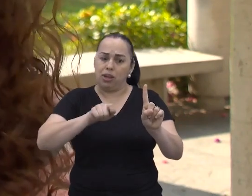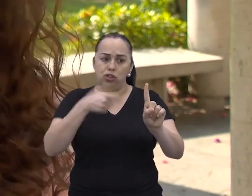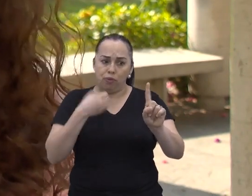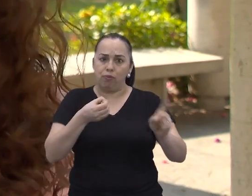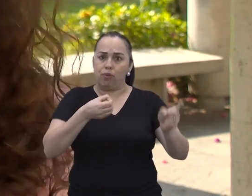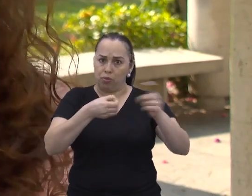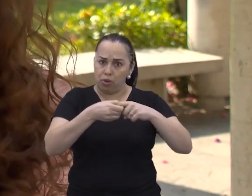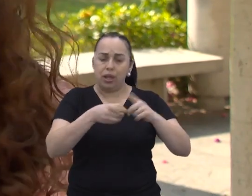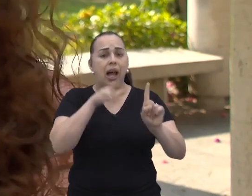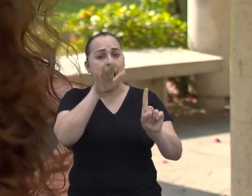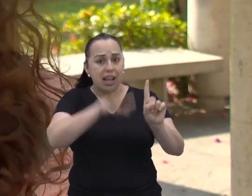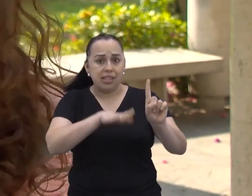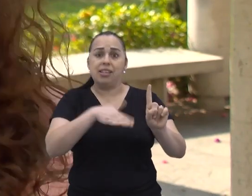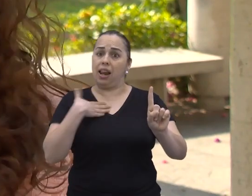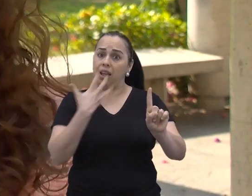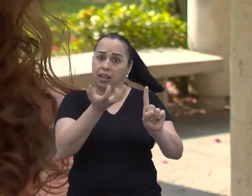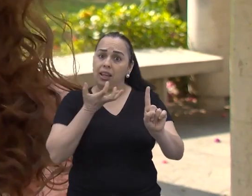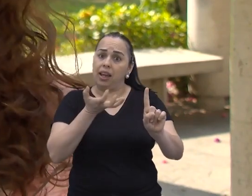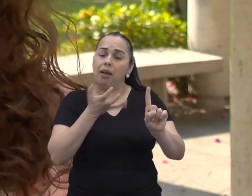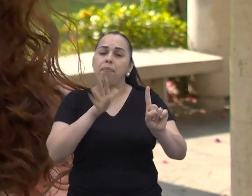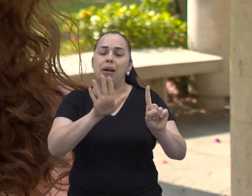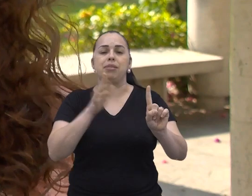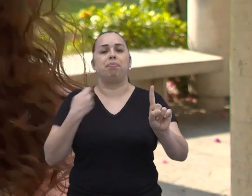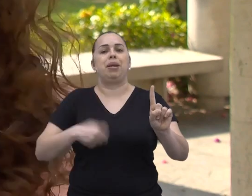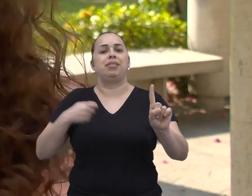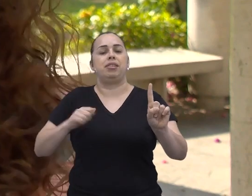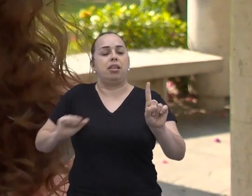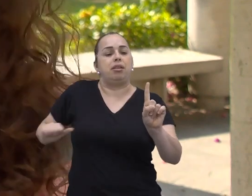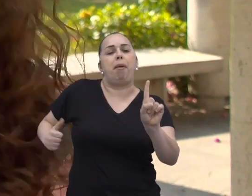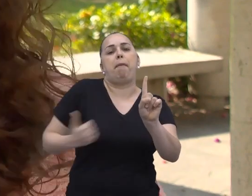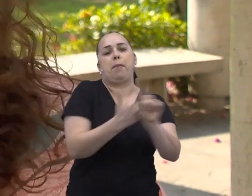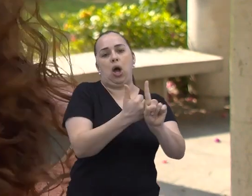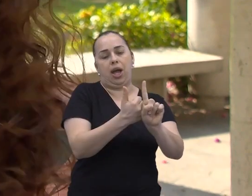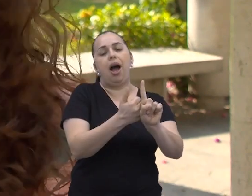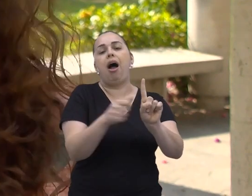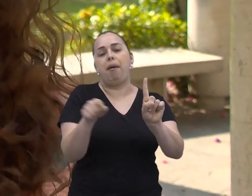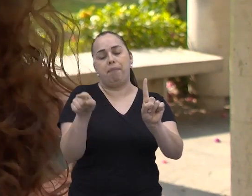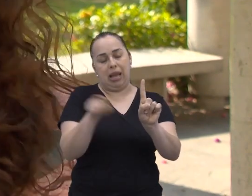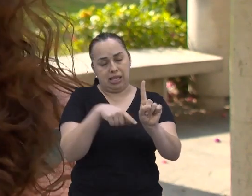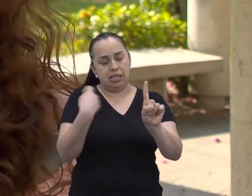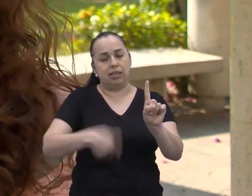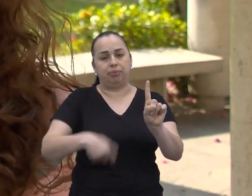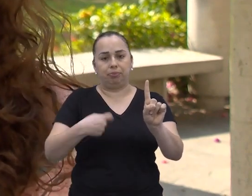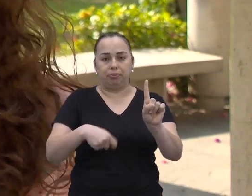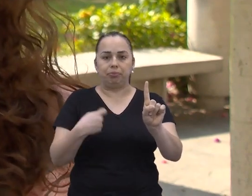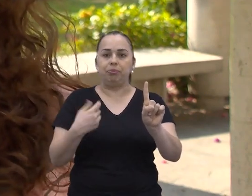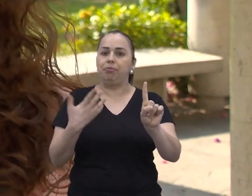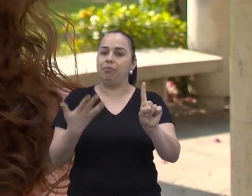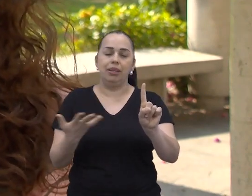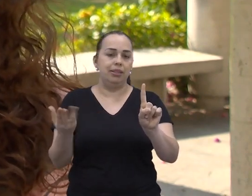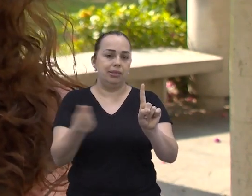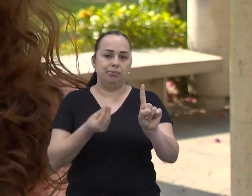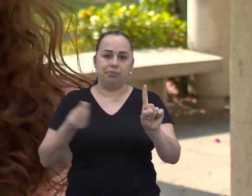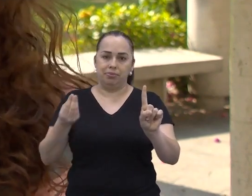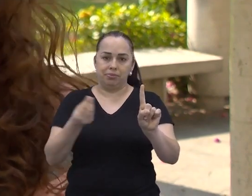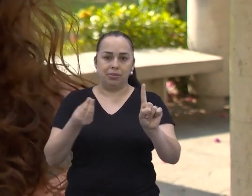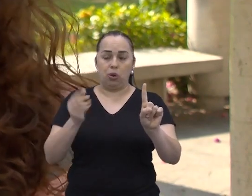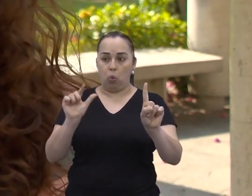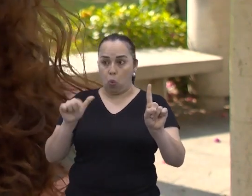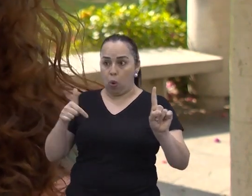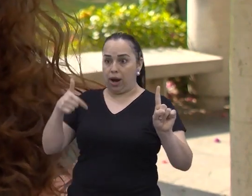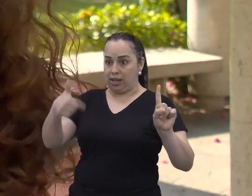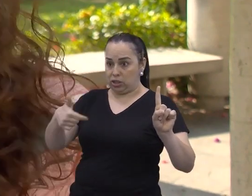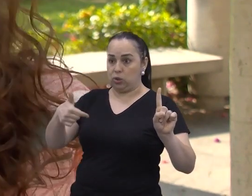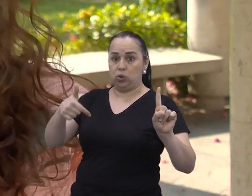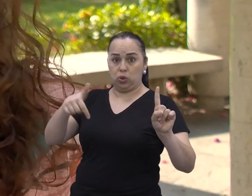as condições para retomar e ela quer, né? Mas a gente precisa dar a mão também e apoiá-la, né? Então, não só